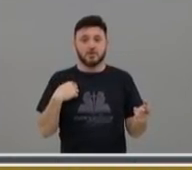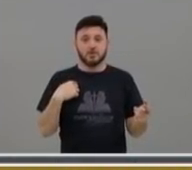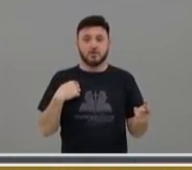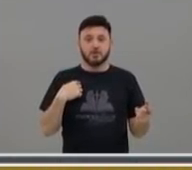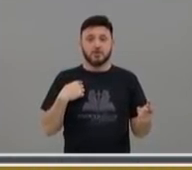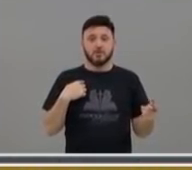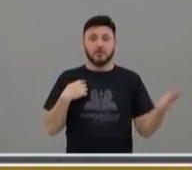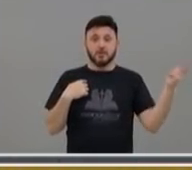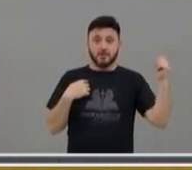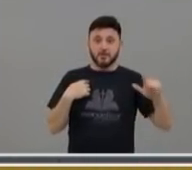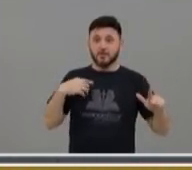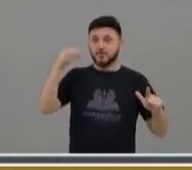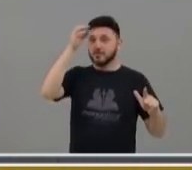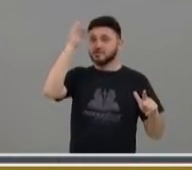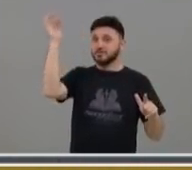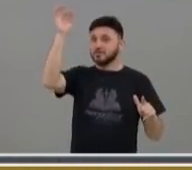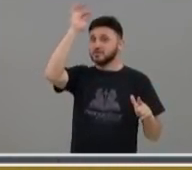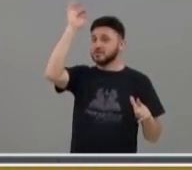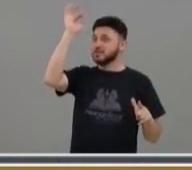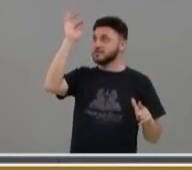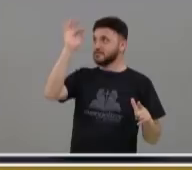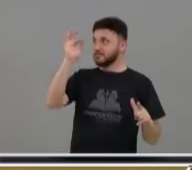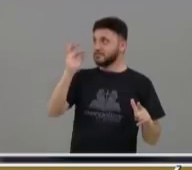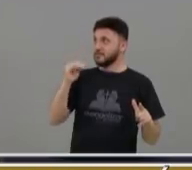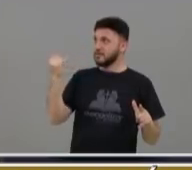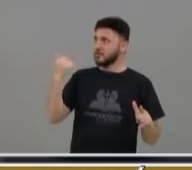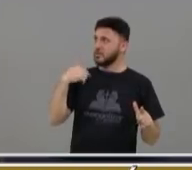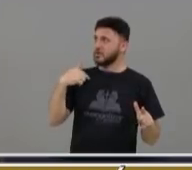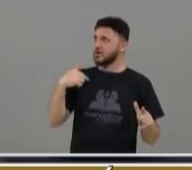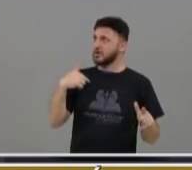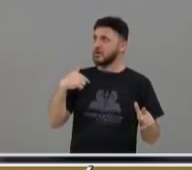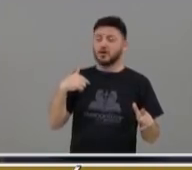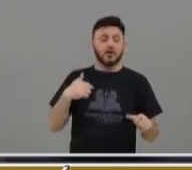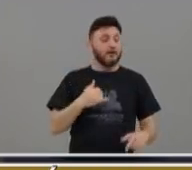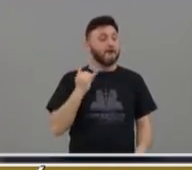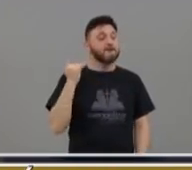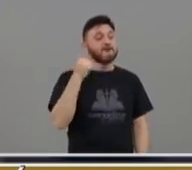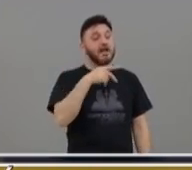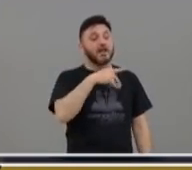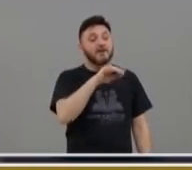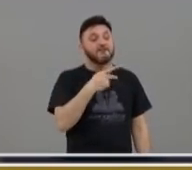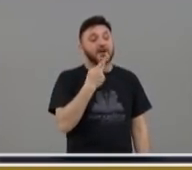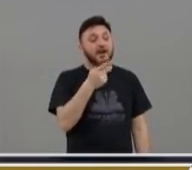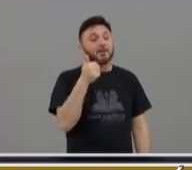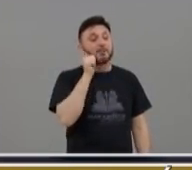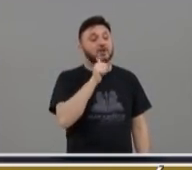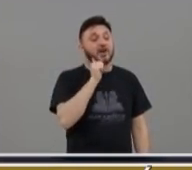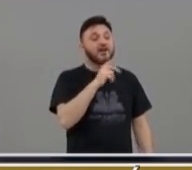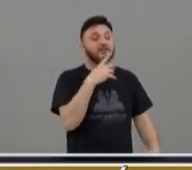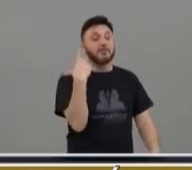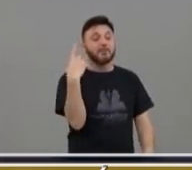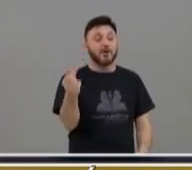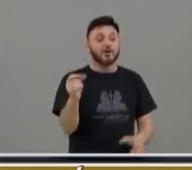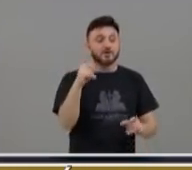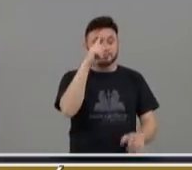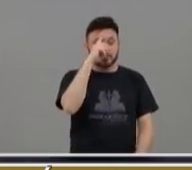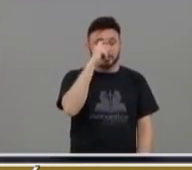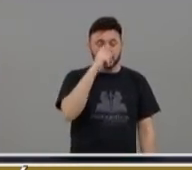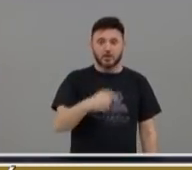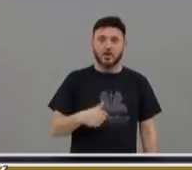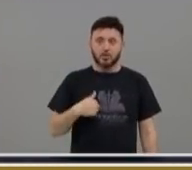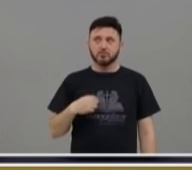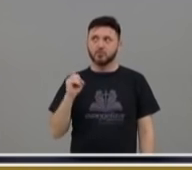coração, volta e disse que aquela mulher vai sair. Eu falei assim, mas como assim? Ela vai sair desse hospital. Eu cheguei e botei assim, olha, não sei